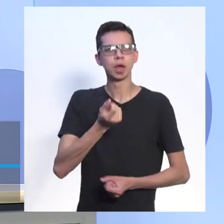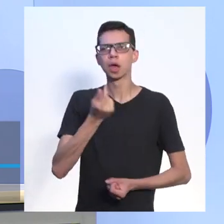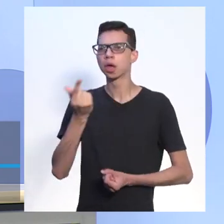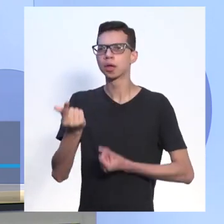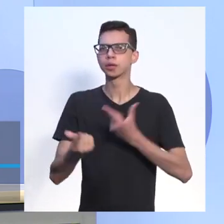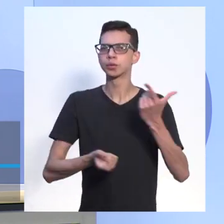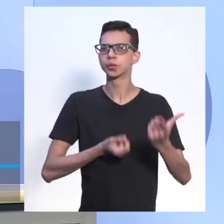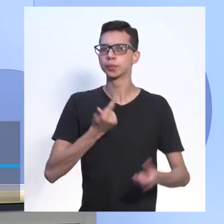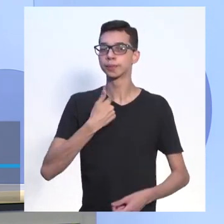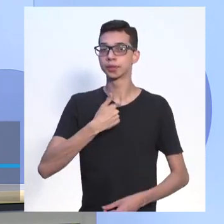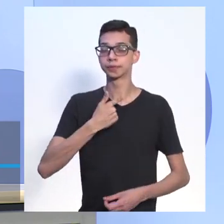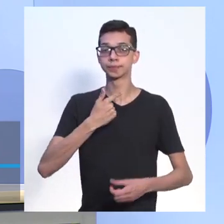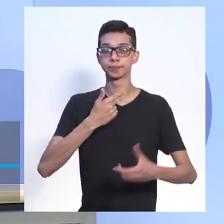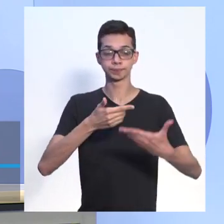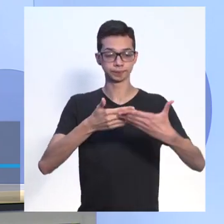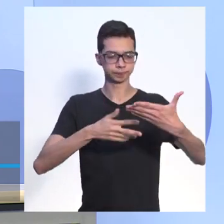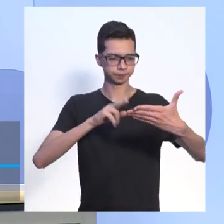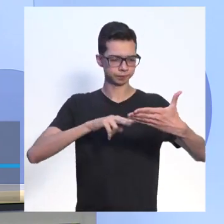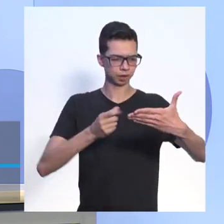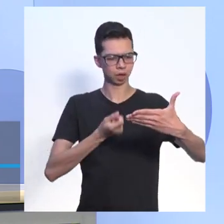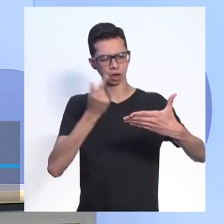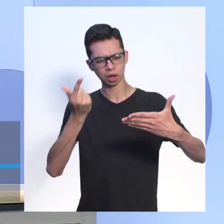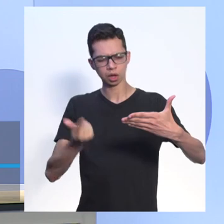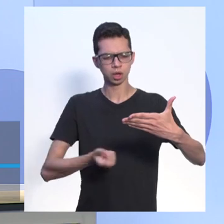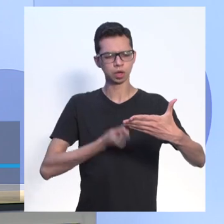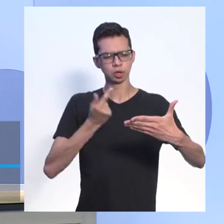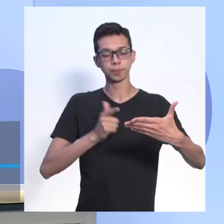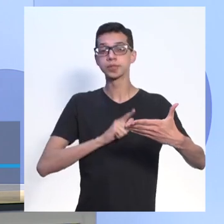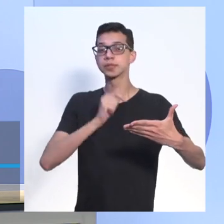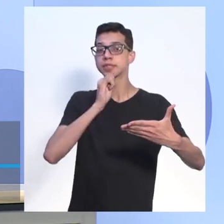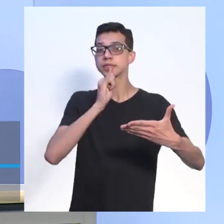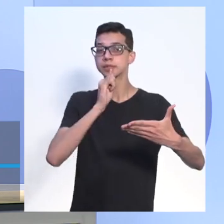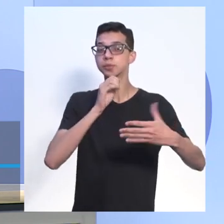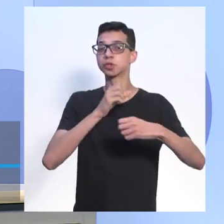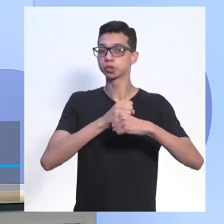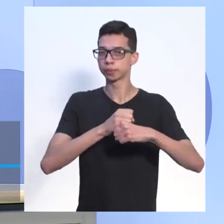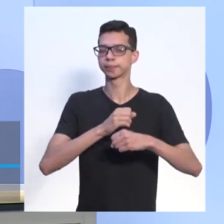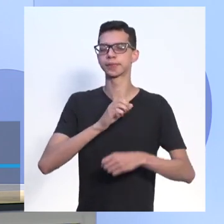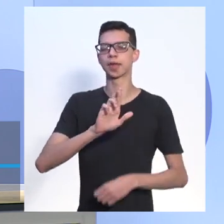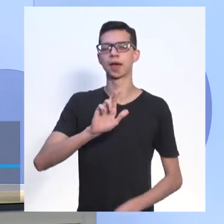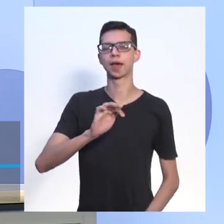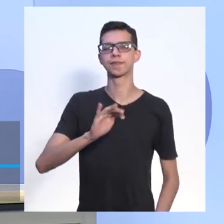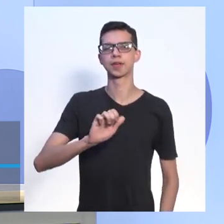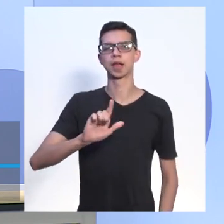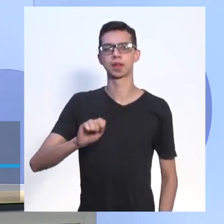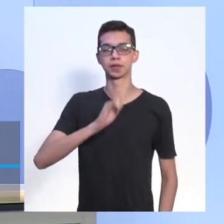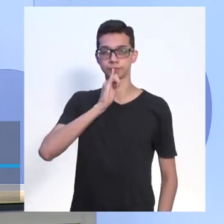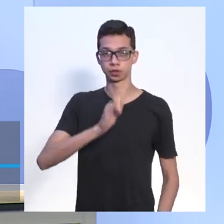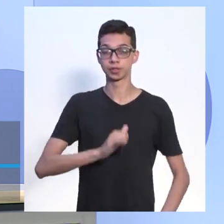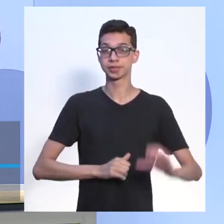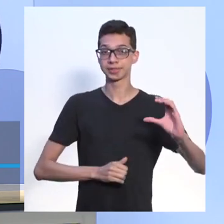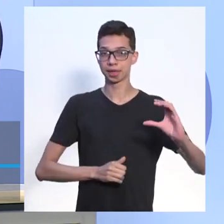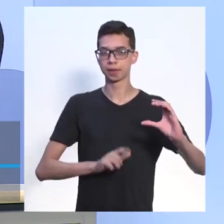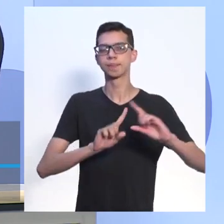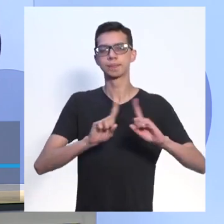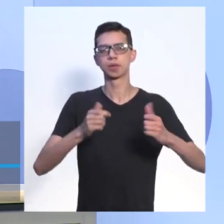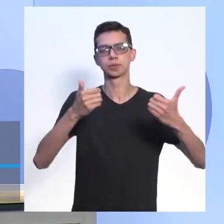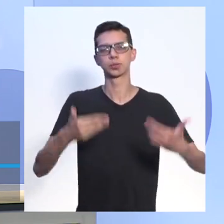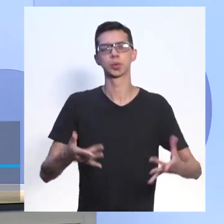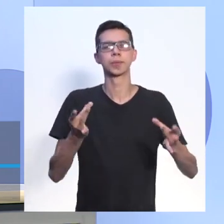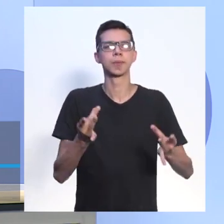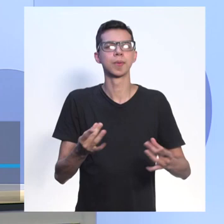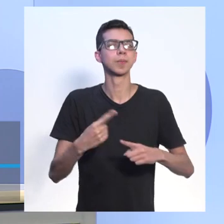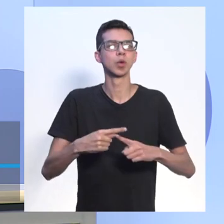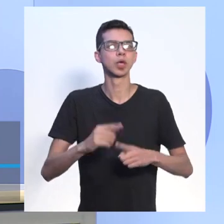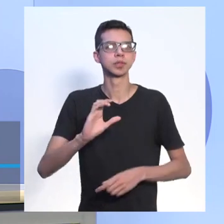alunos que colocaram a conta. Então, por exemplo, a Rafaela colocou assim, é a C, mas ela justificou o